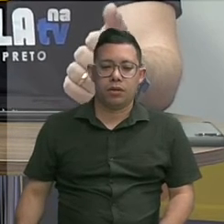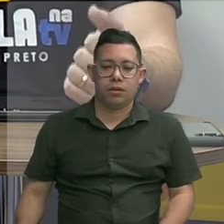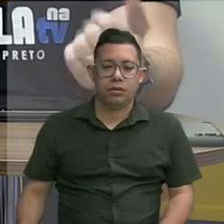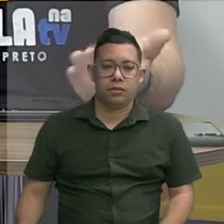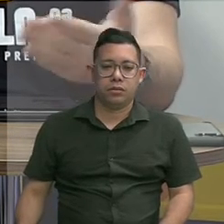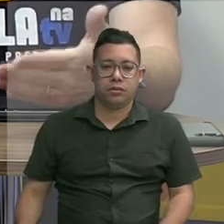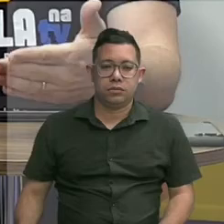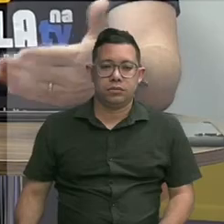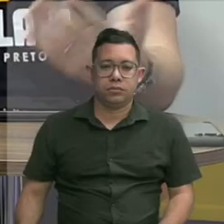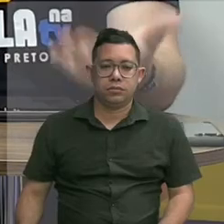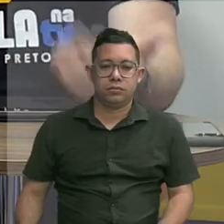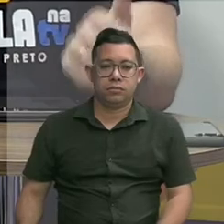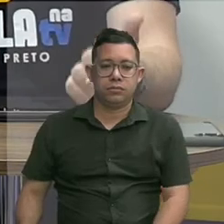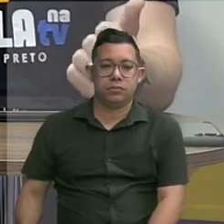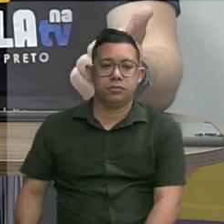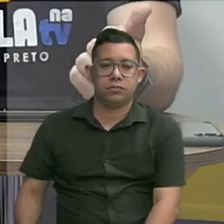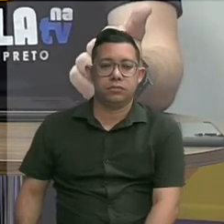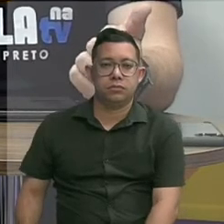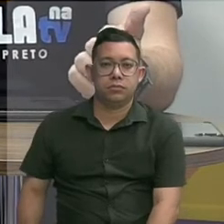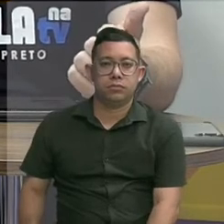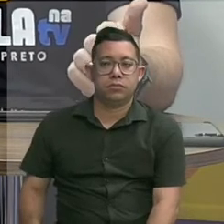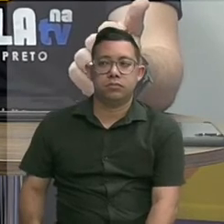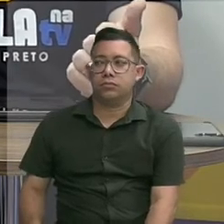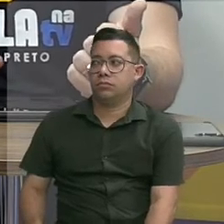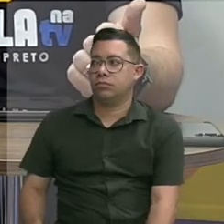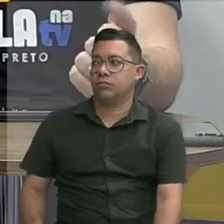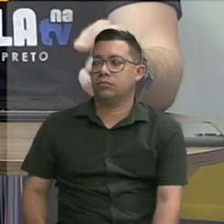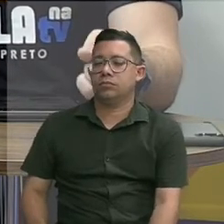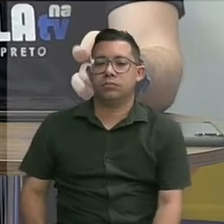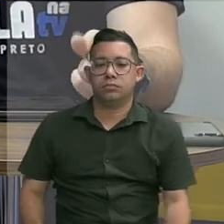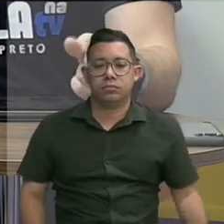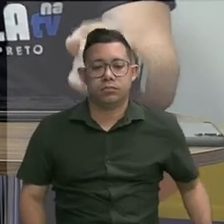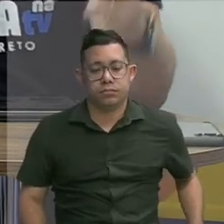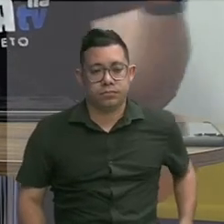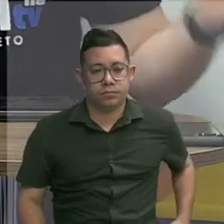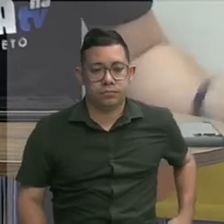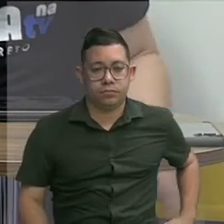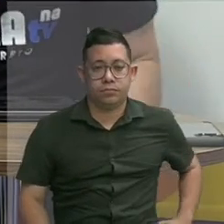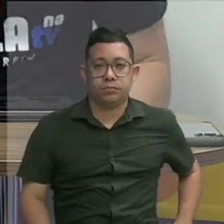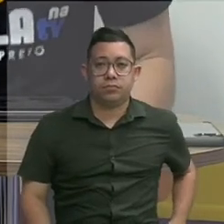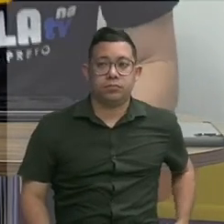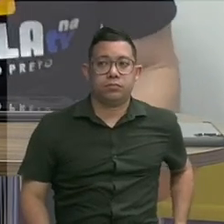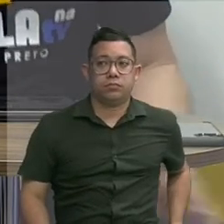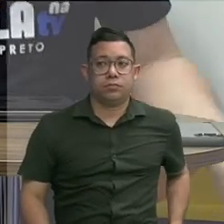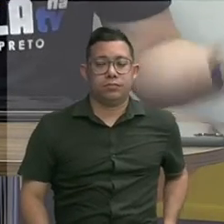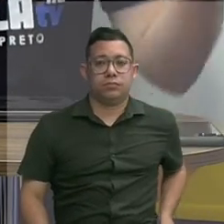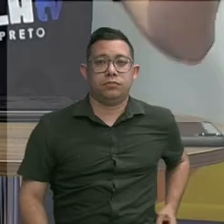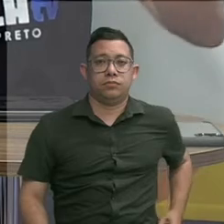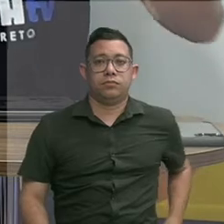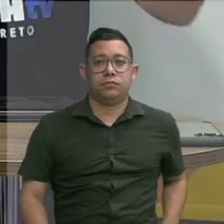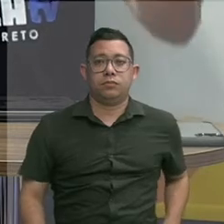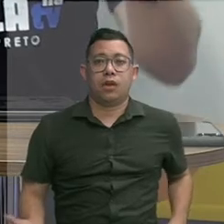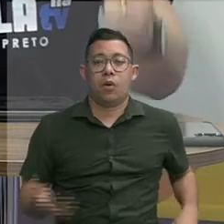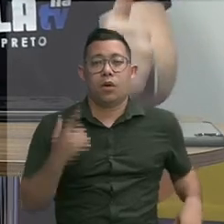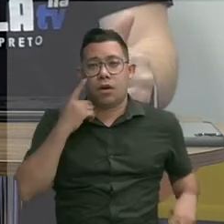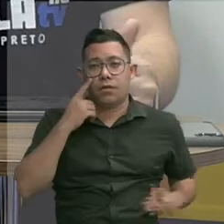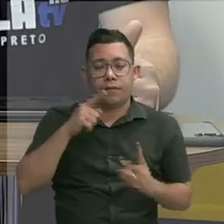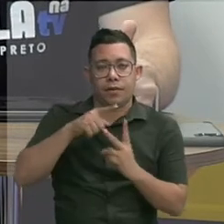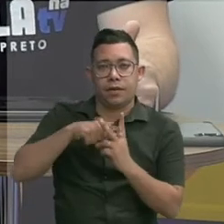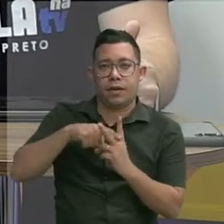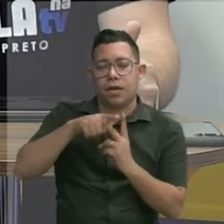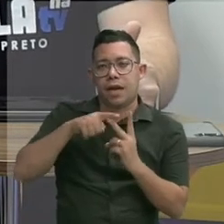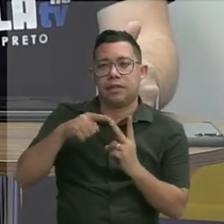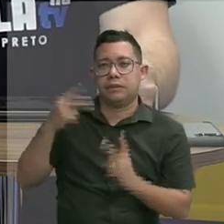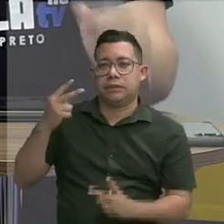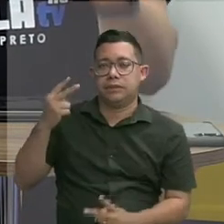8 e o comprimento 8 mais 10 que é 18 Tá certo gente agora vamos ver uma coisa então sobre as raízes de uma equação